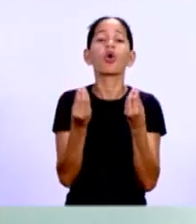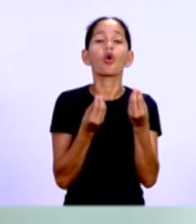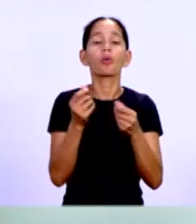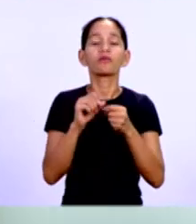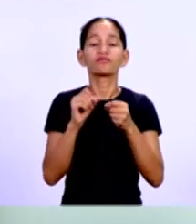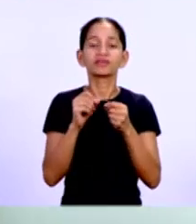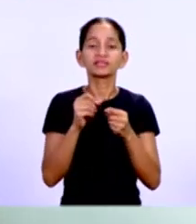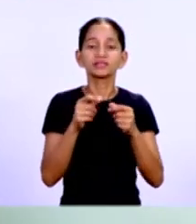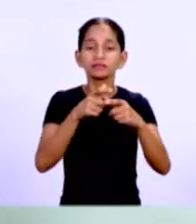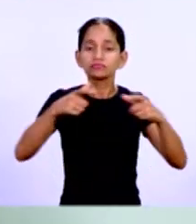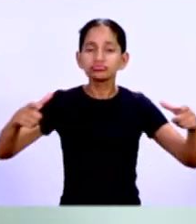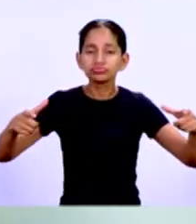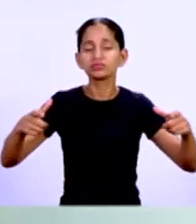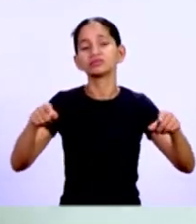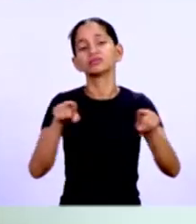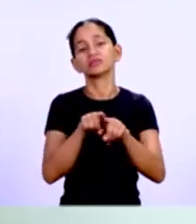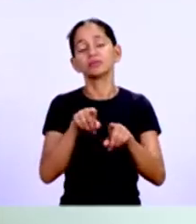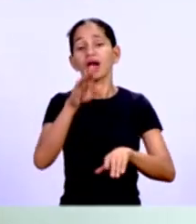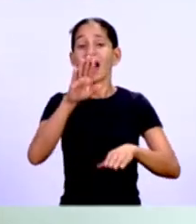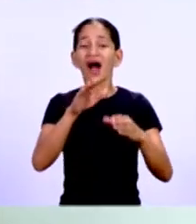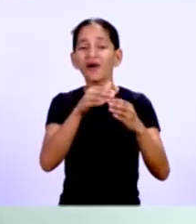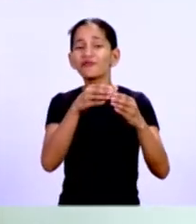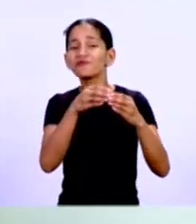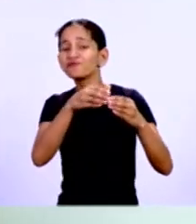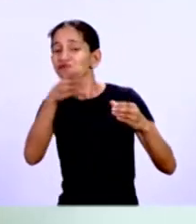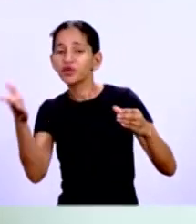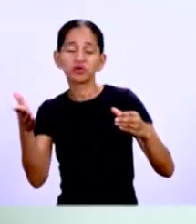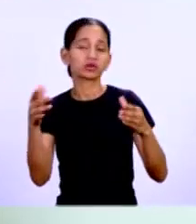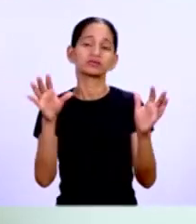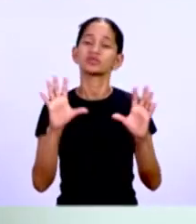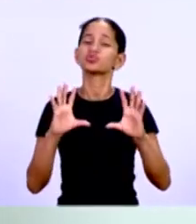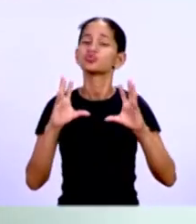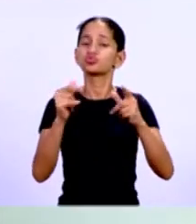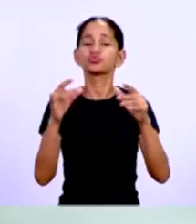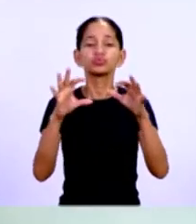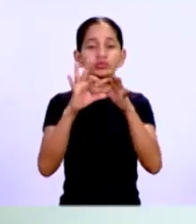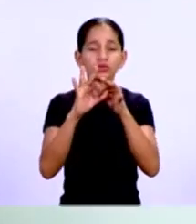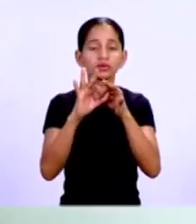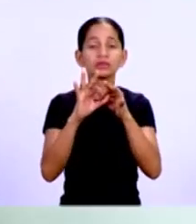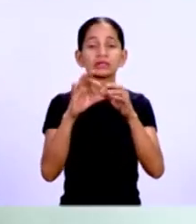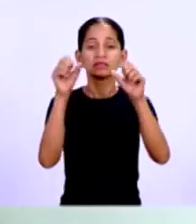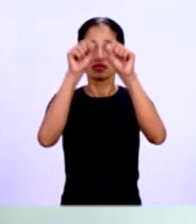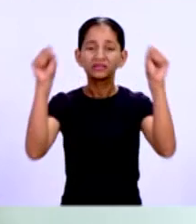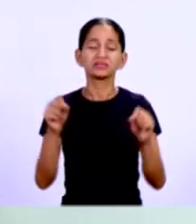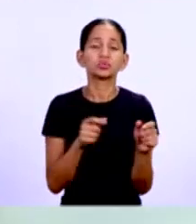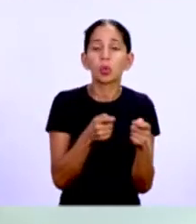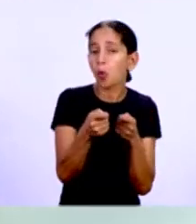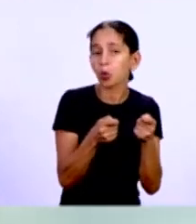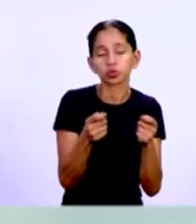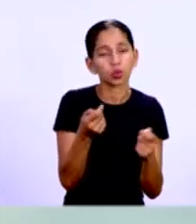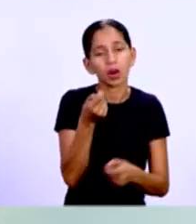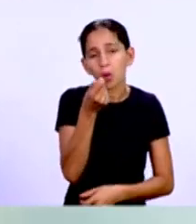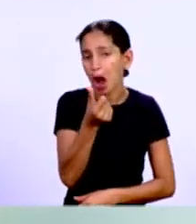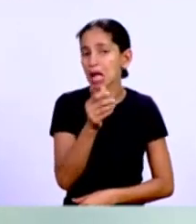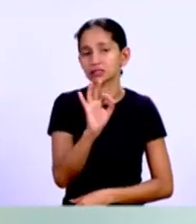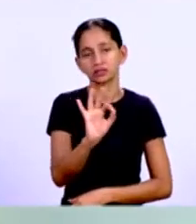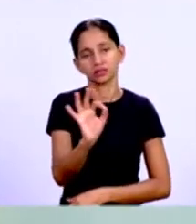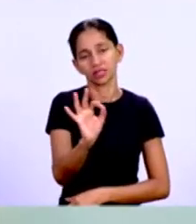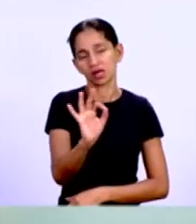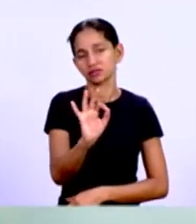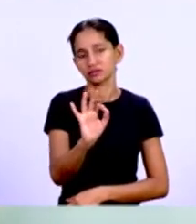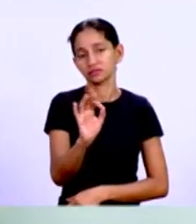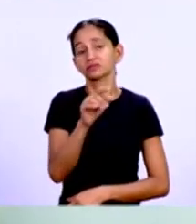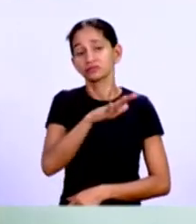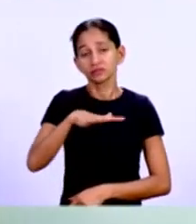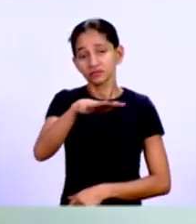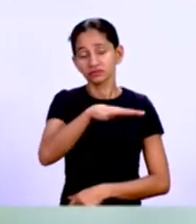como expandir. E já os riscos externos são aqueles que estão ligados a fatores que a empresa controla menos. Por exemplo, esses fatores